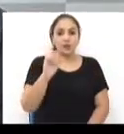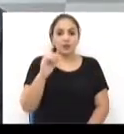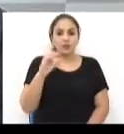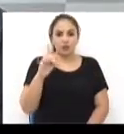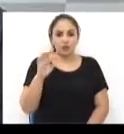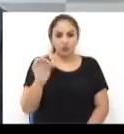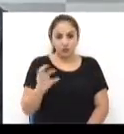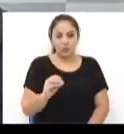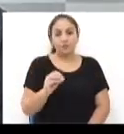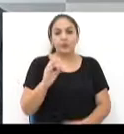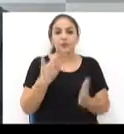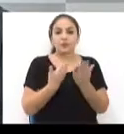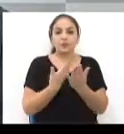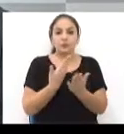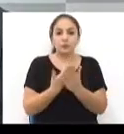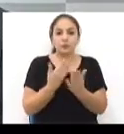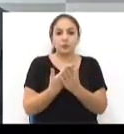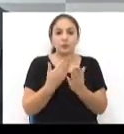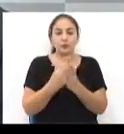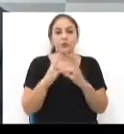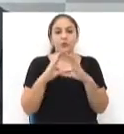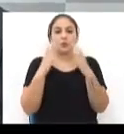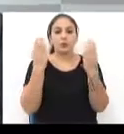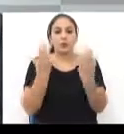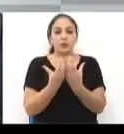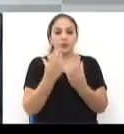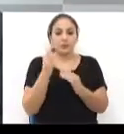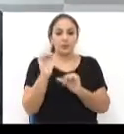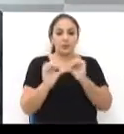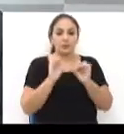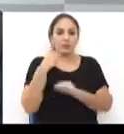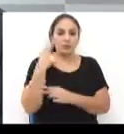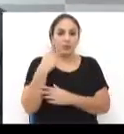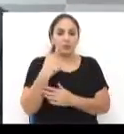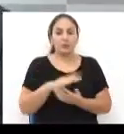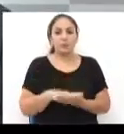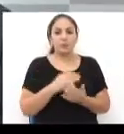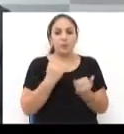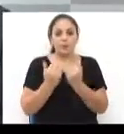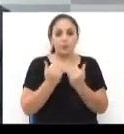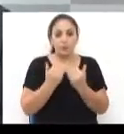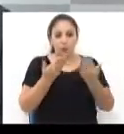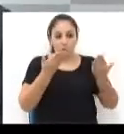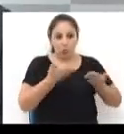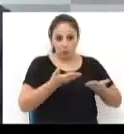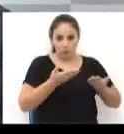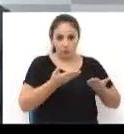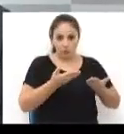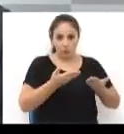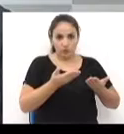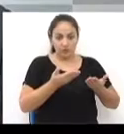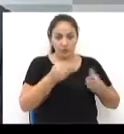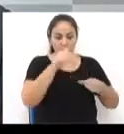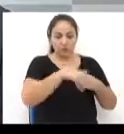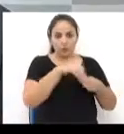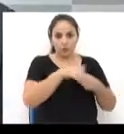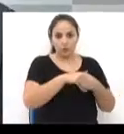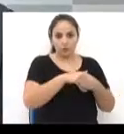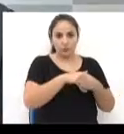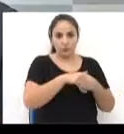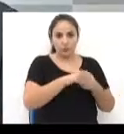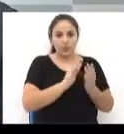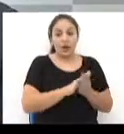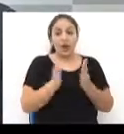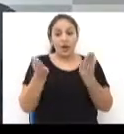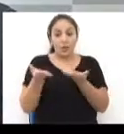estuda no Congresso a reforma política a formatação do voto proporcional, que é hoje o voto que o Brasil adota como sistema eleitoral, em